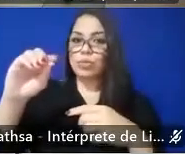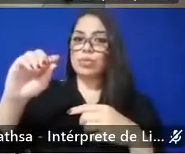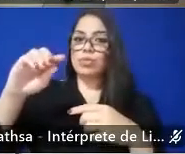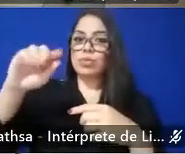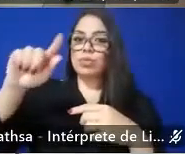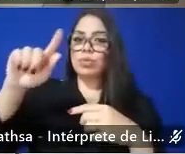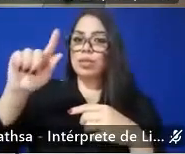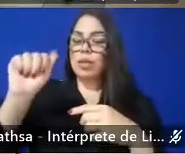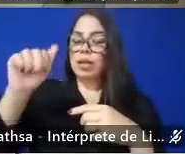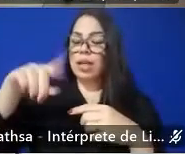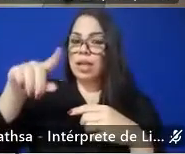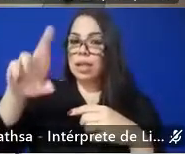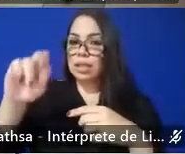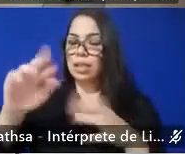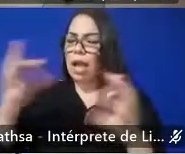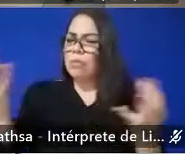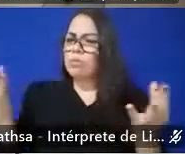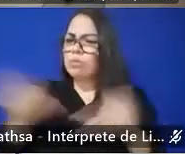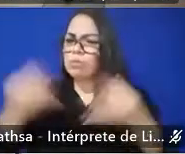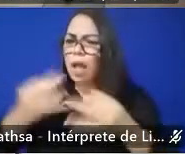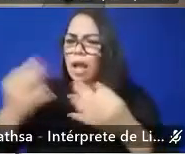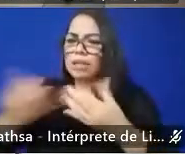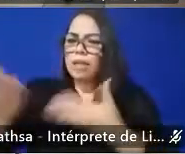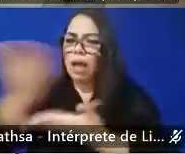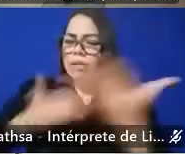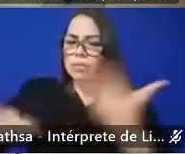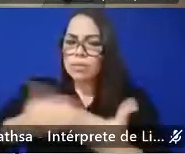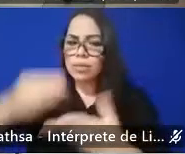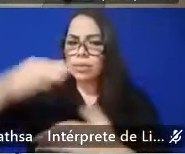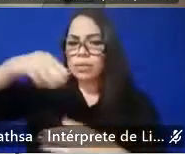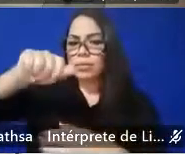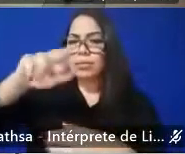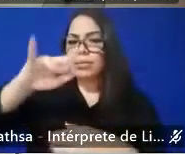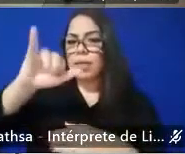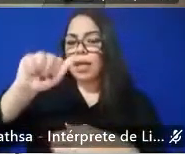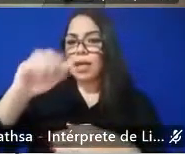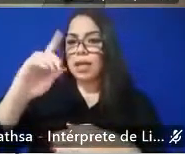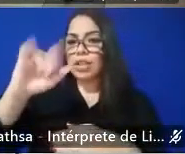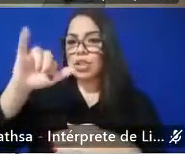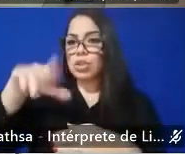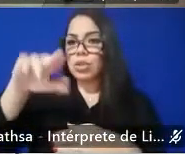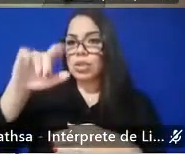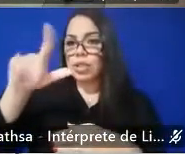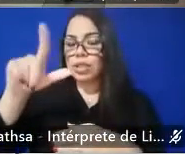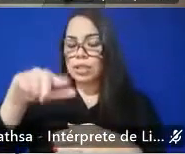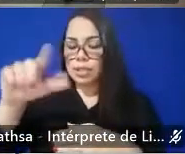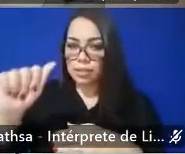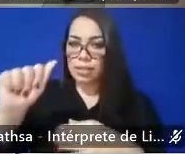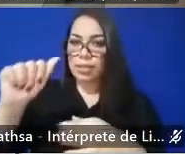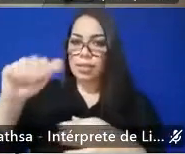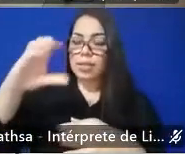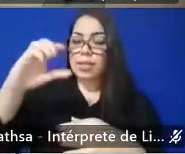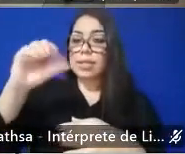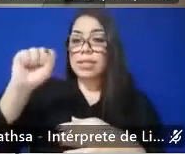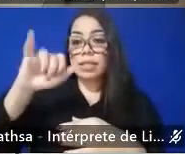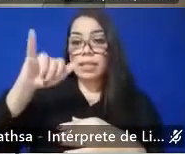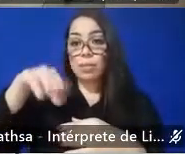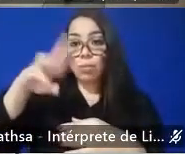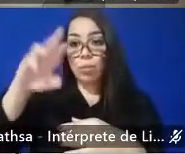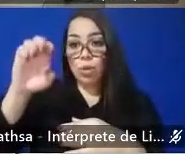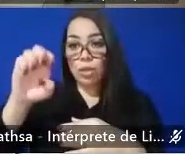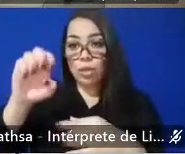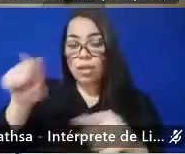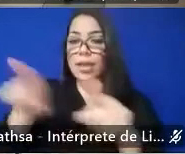excelentes colaboradores Doutora Maria Dionísio Almeida e Simone ferolla e ao dedicar do